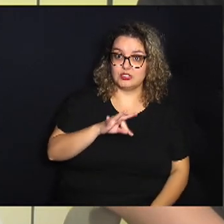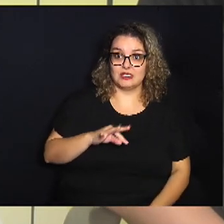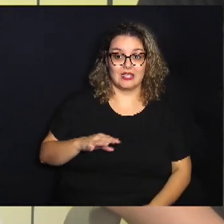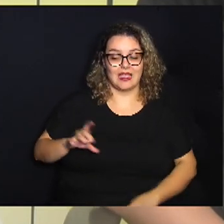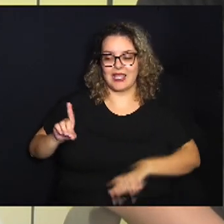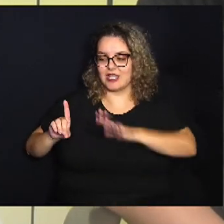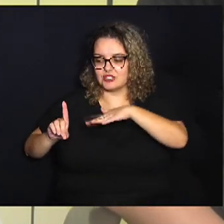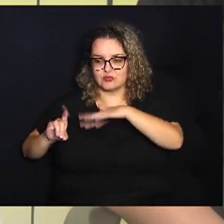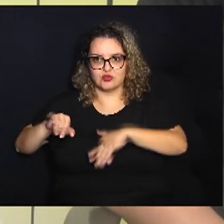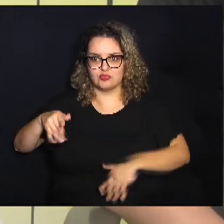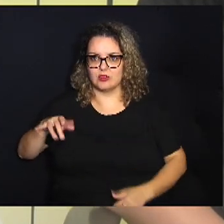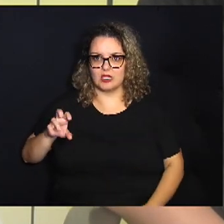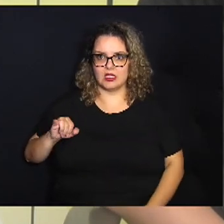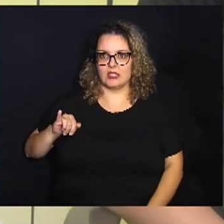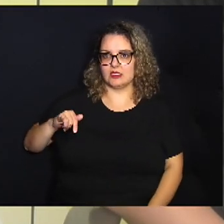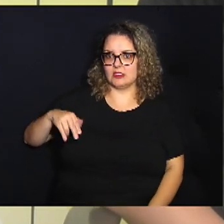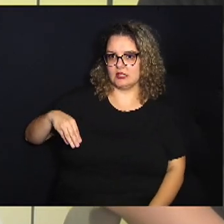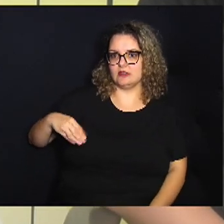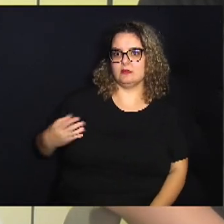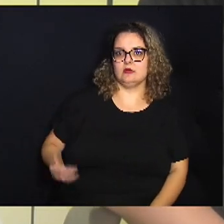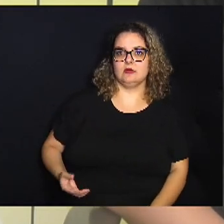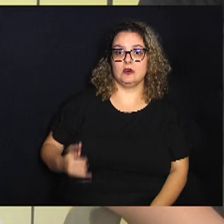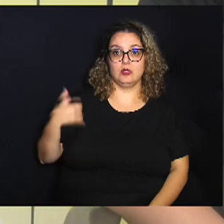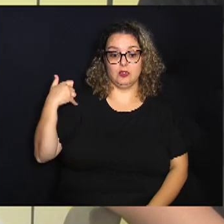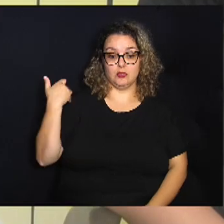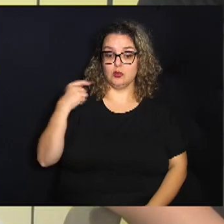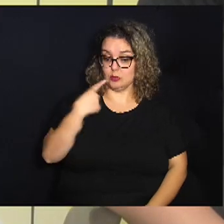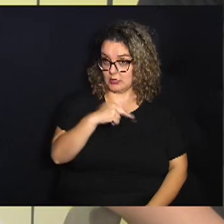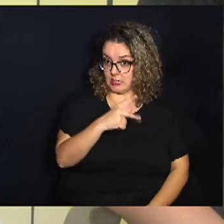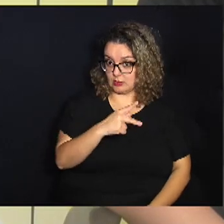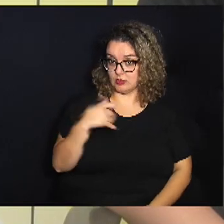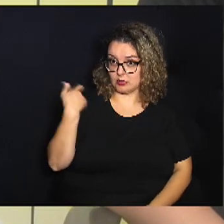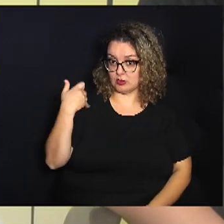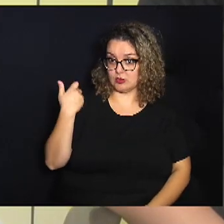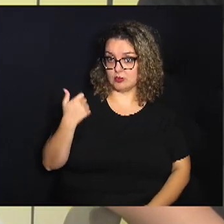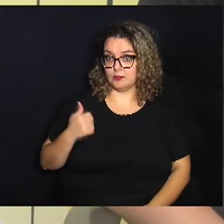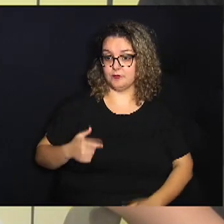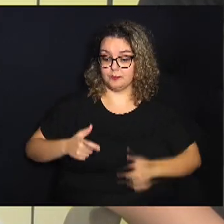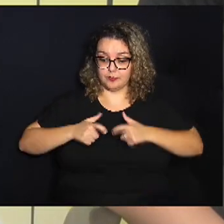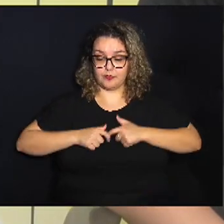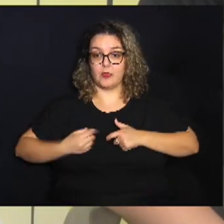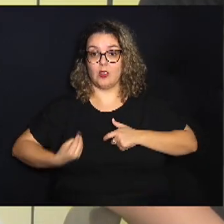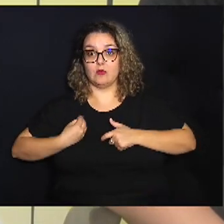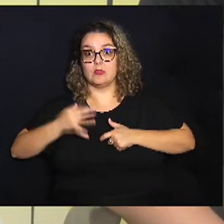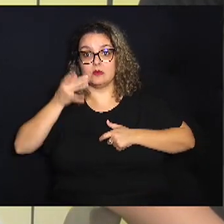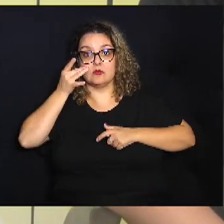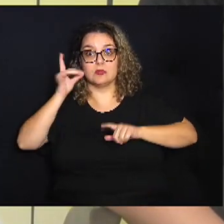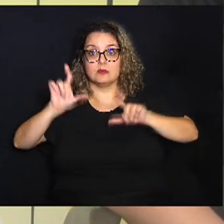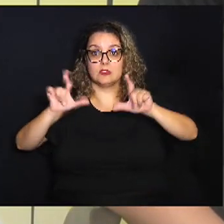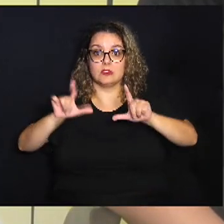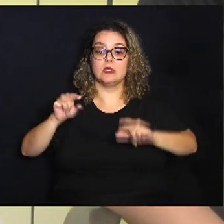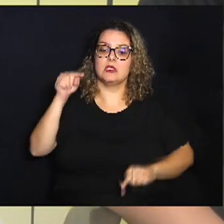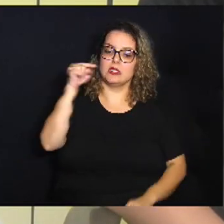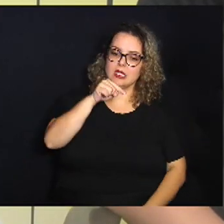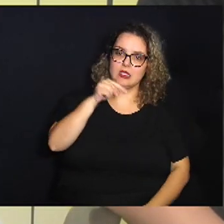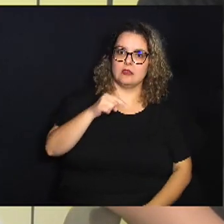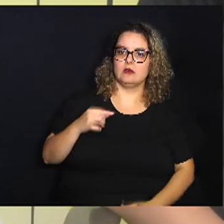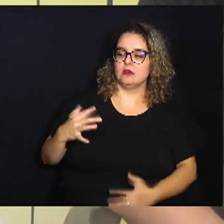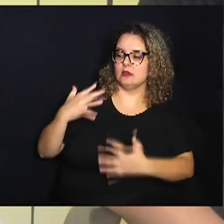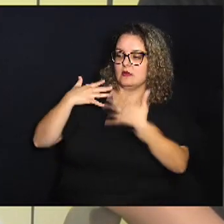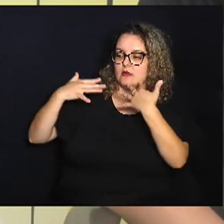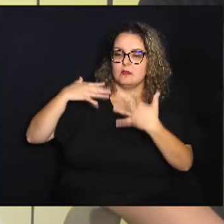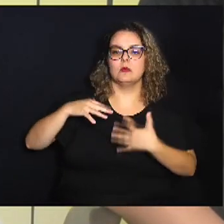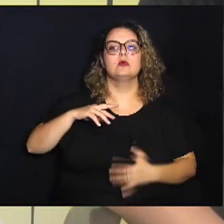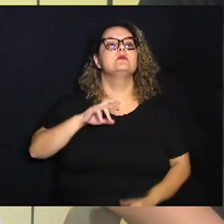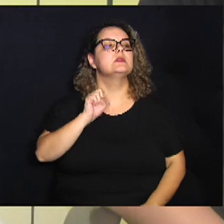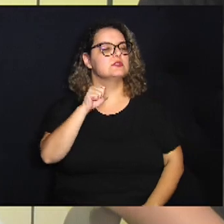anos de idade, ele viu o Joaquim ganhar a medalha de ouro, que passou ao vivo da TV, e foi ali que ele teve vontade de se tornar um atleta olímpico. Uma inspiração para o Robert. Sim,